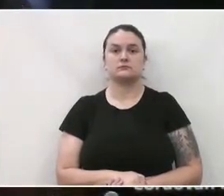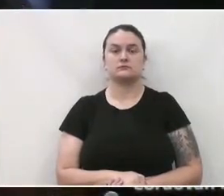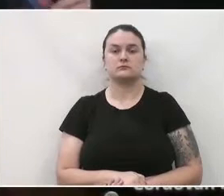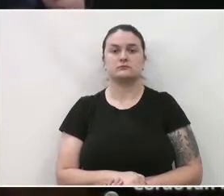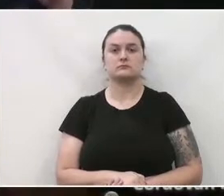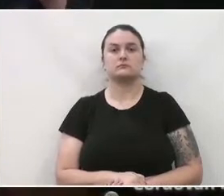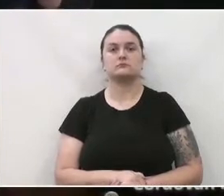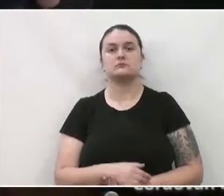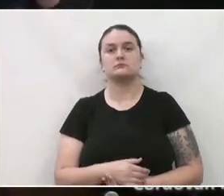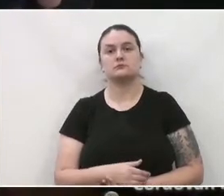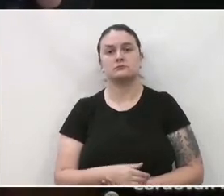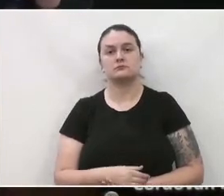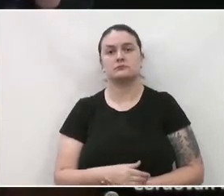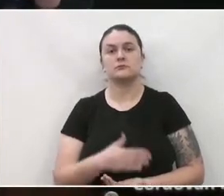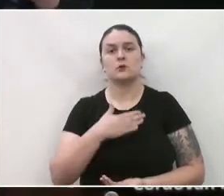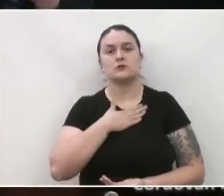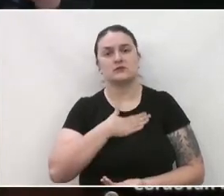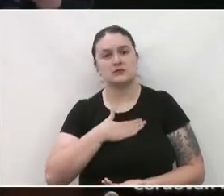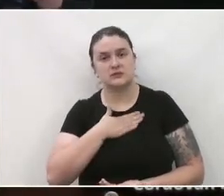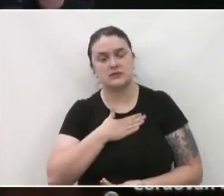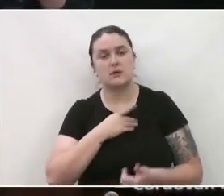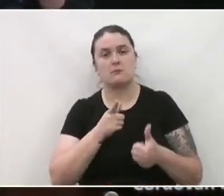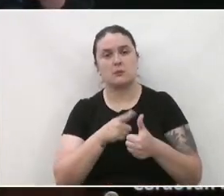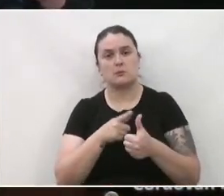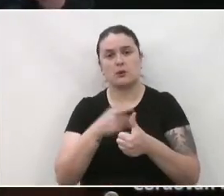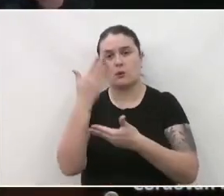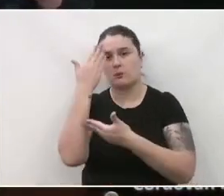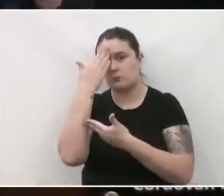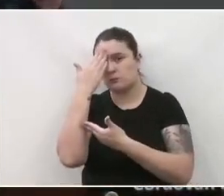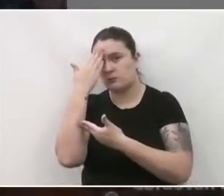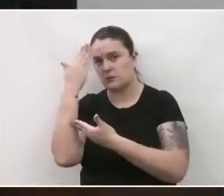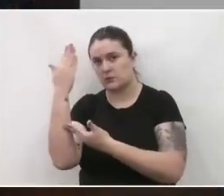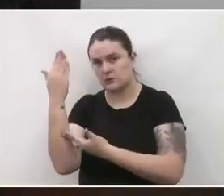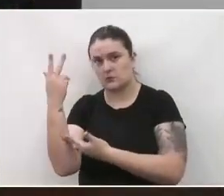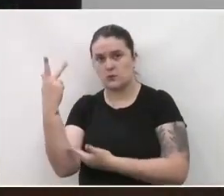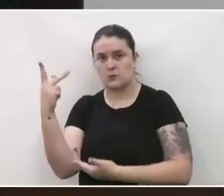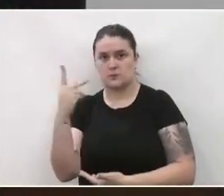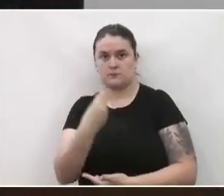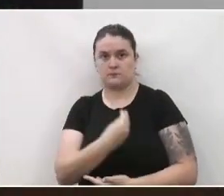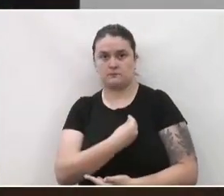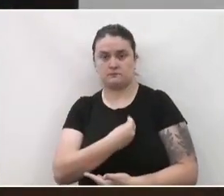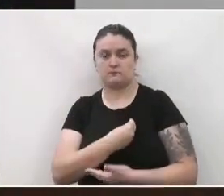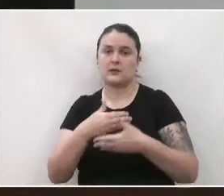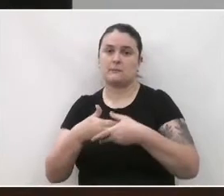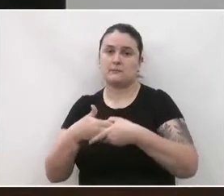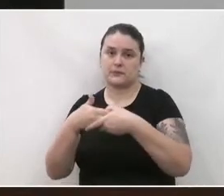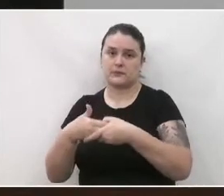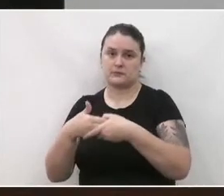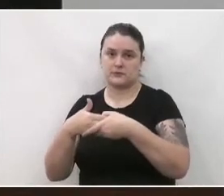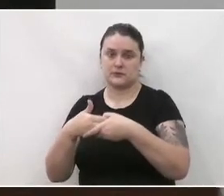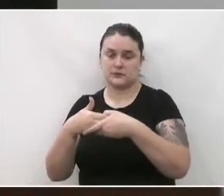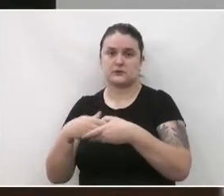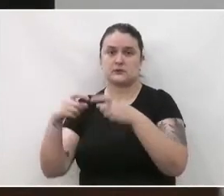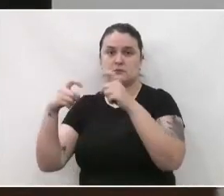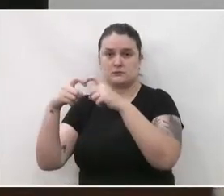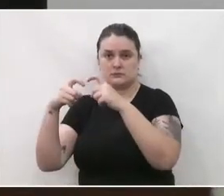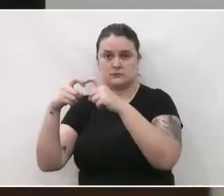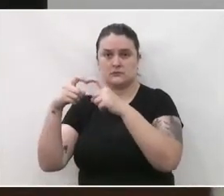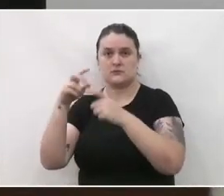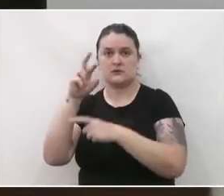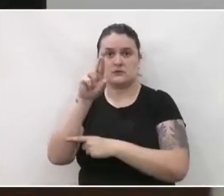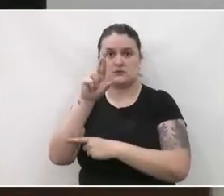Bem, gostaria, primeiramente, de agradecer e também parabenizar o Dr. Ricardo